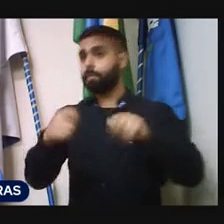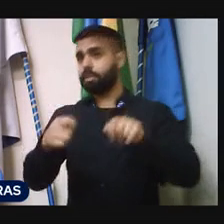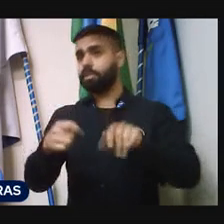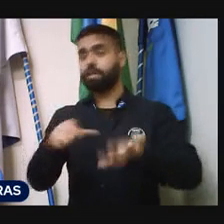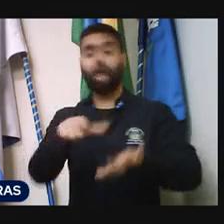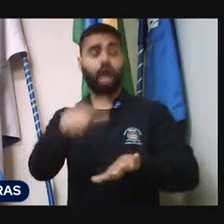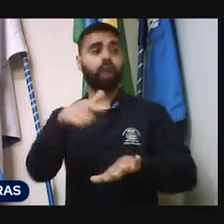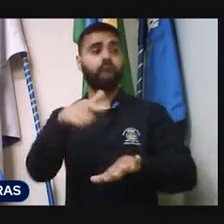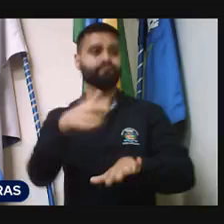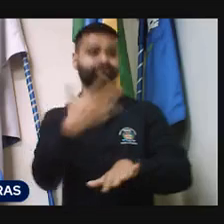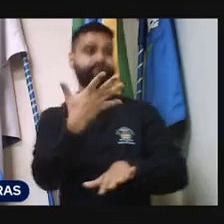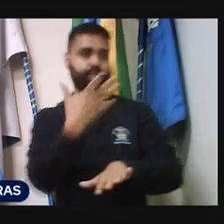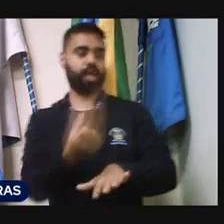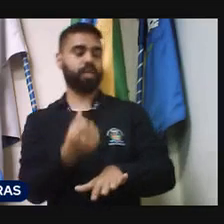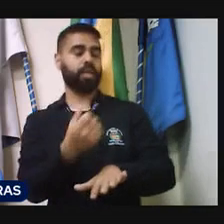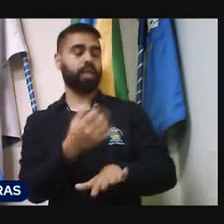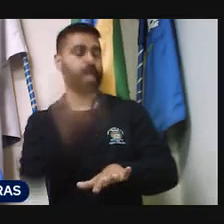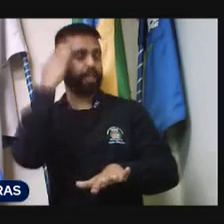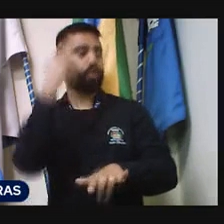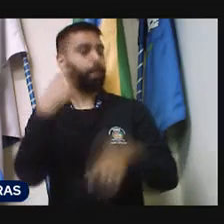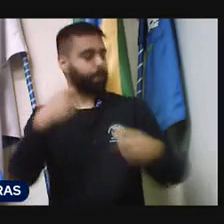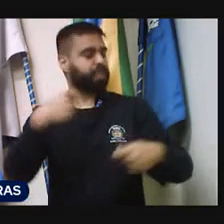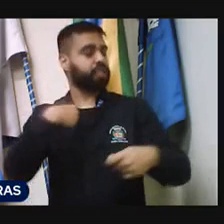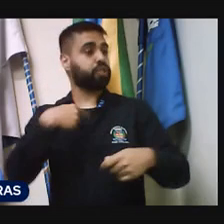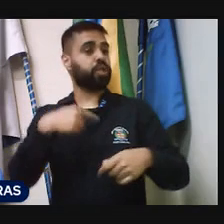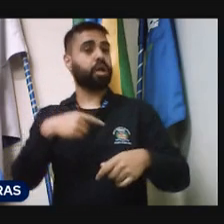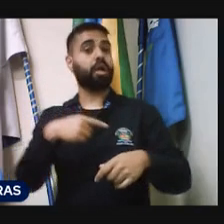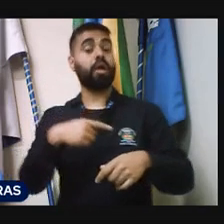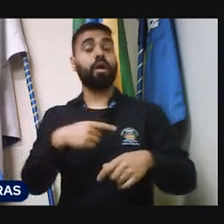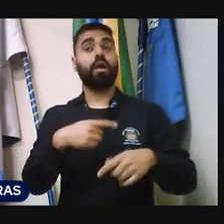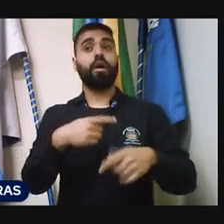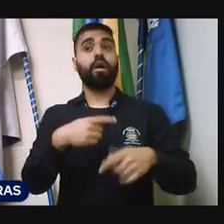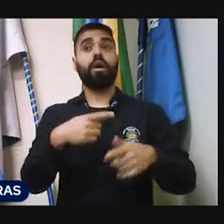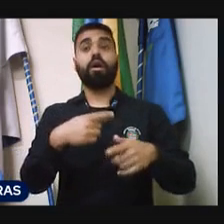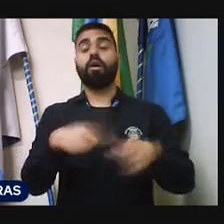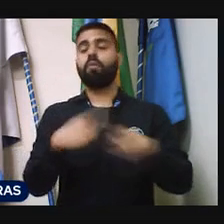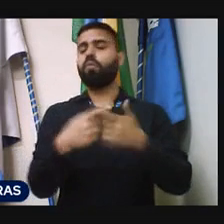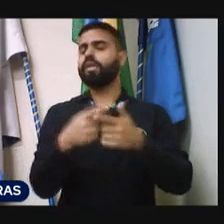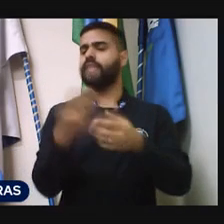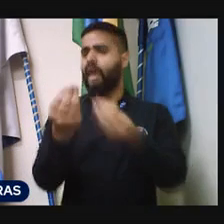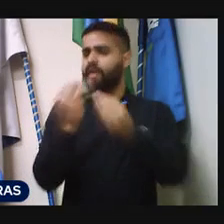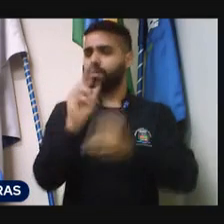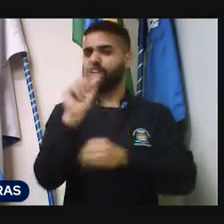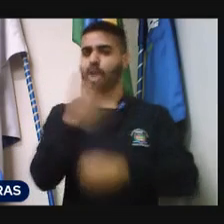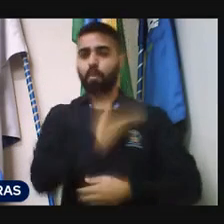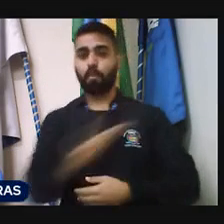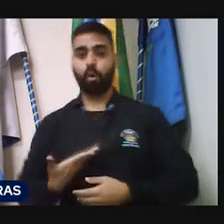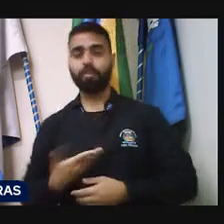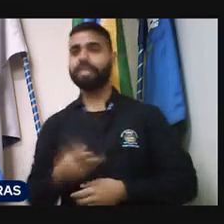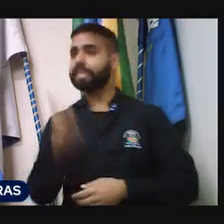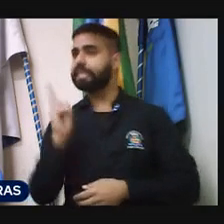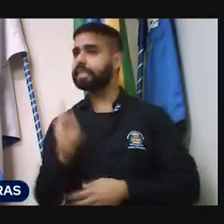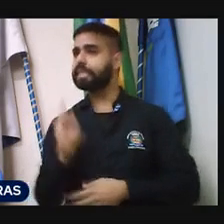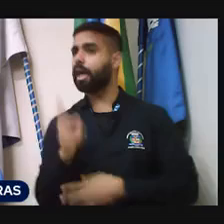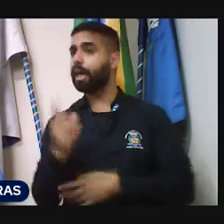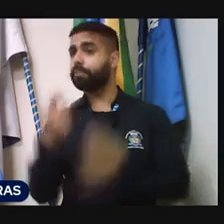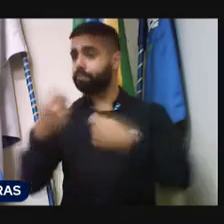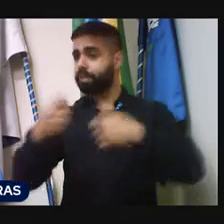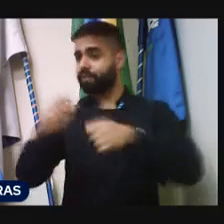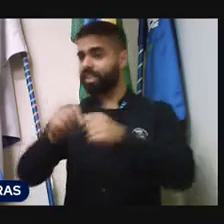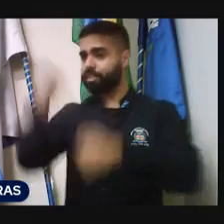absorvido por quem recebe o dinheiro puro e precisa ser exercido de forma também corriqueira